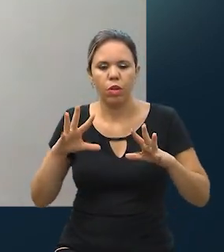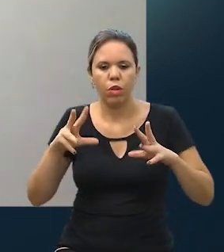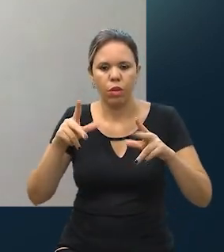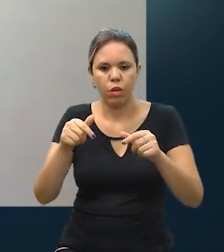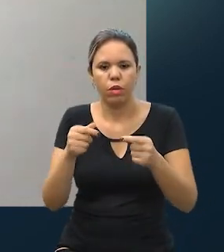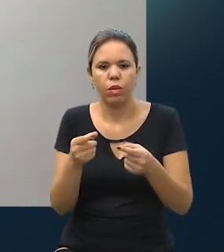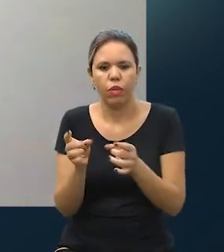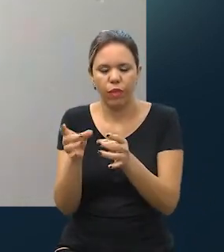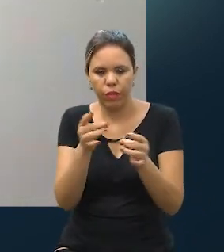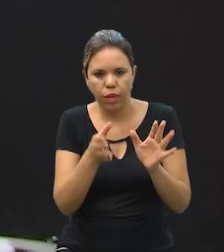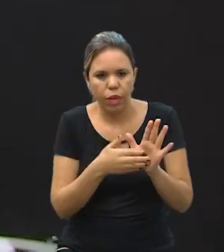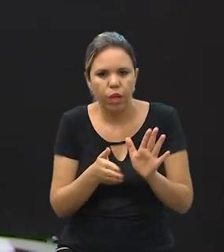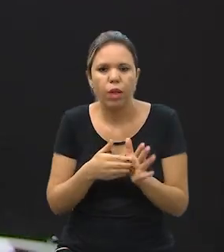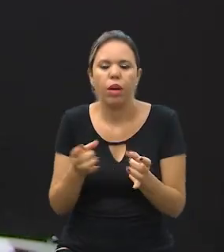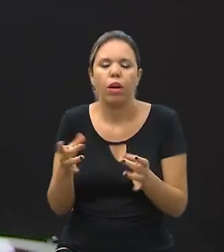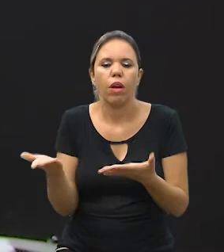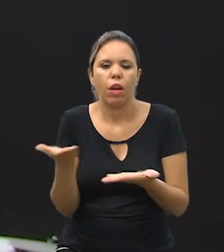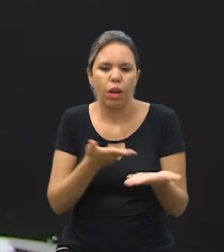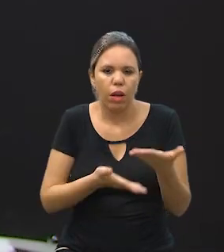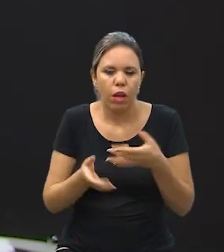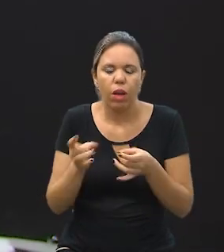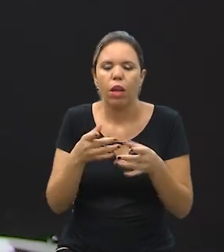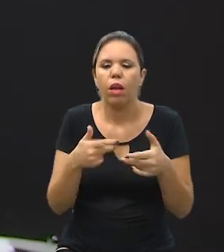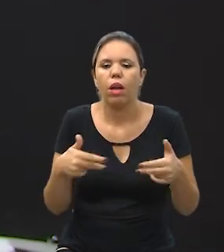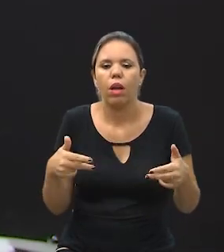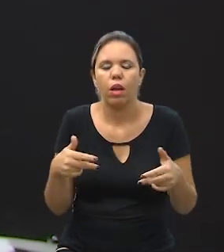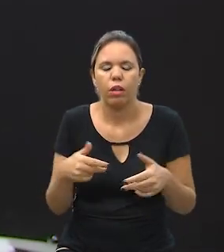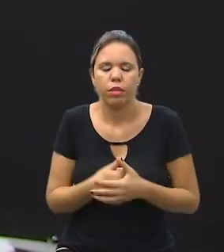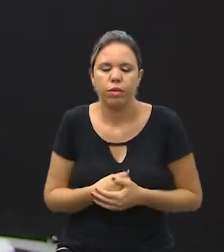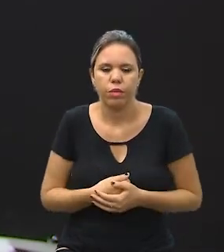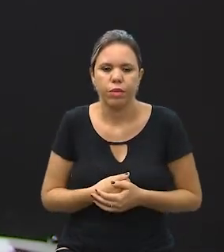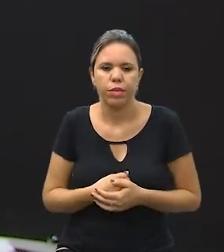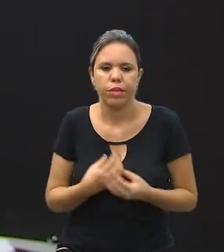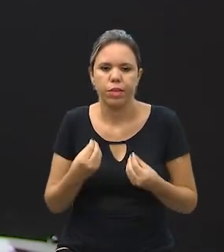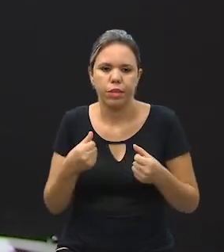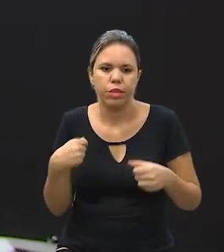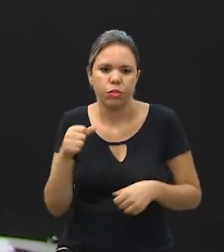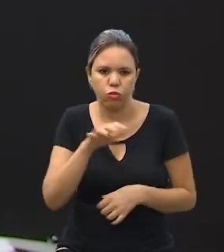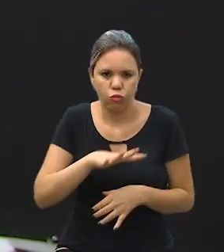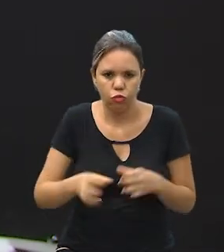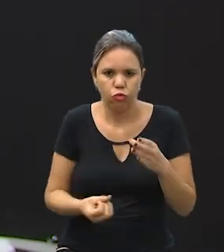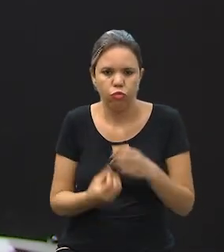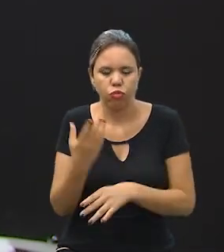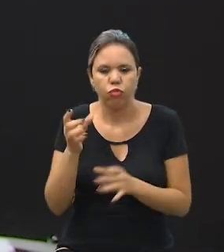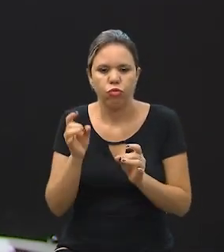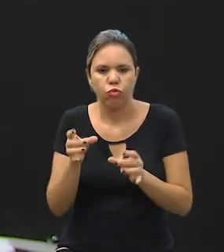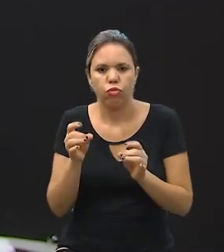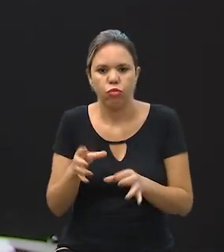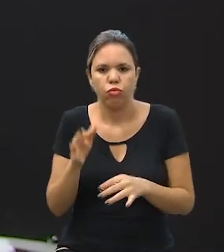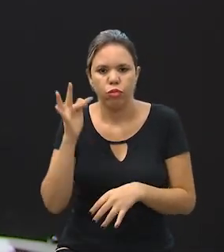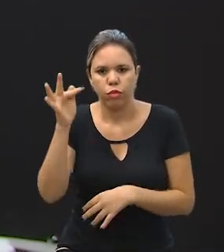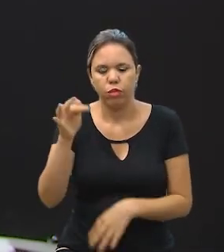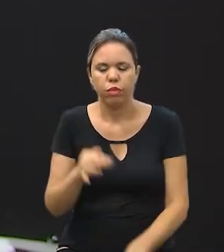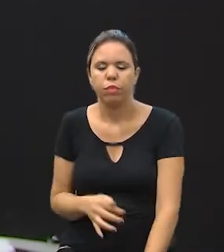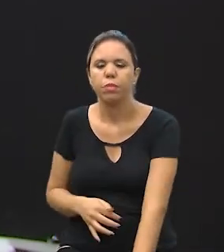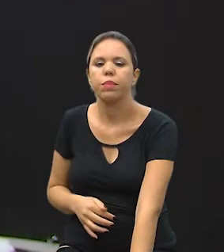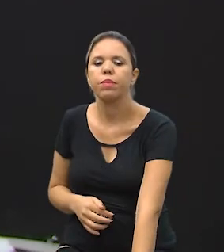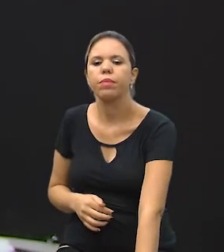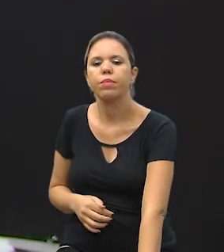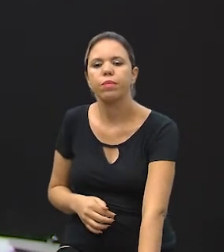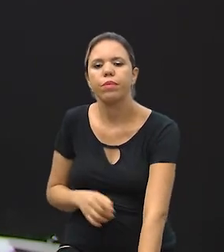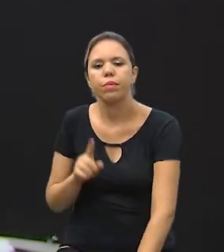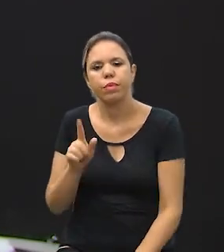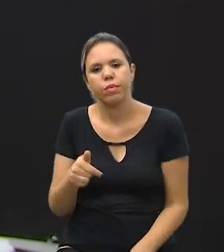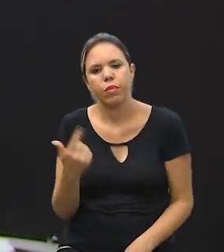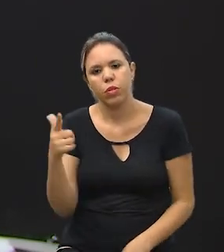com a venda, né? O marketing digital hoje é venda, é lead qualificado para gerar venda no futuro. Então, isso